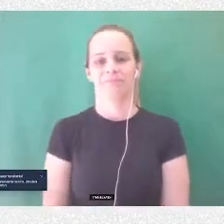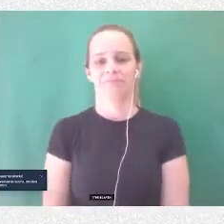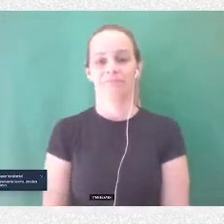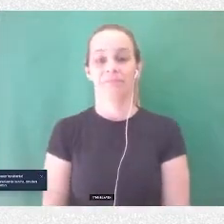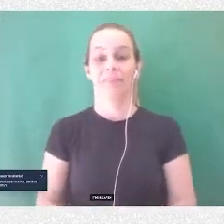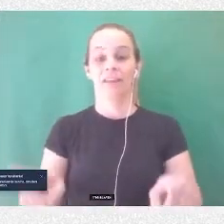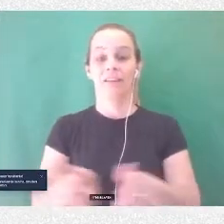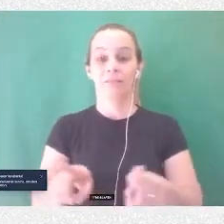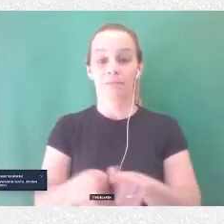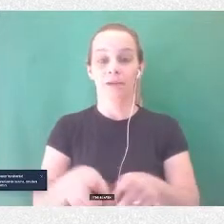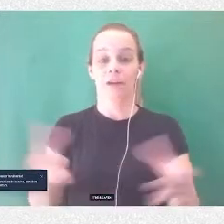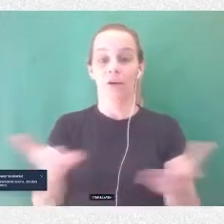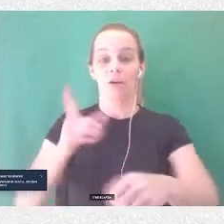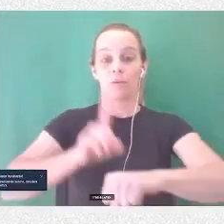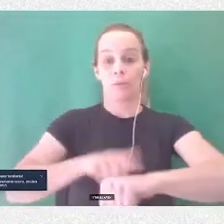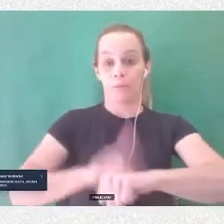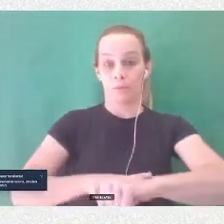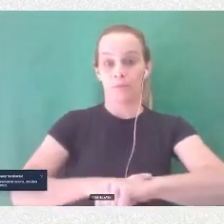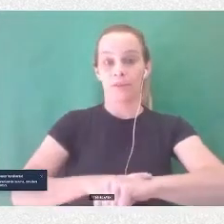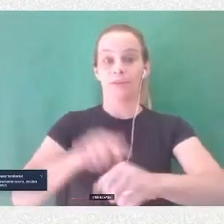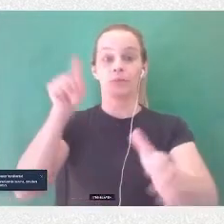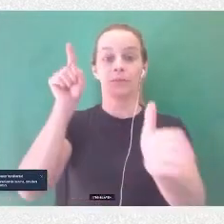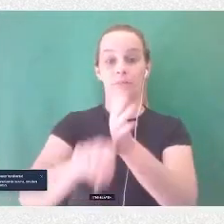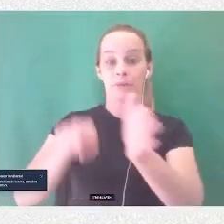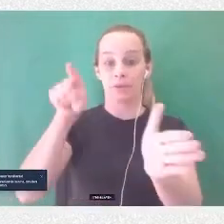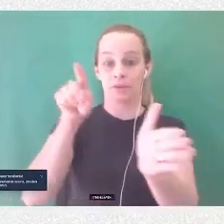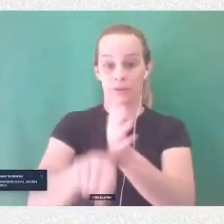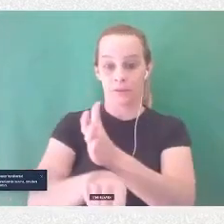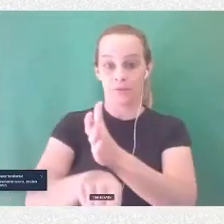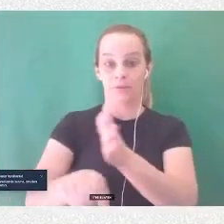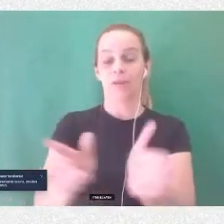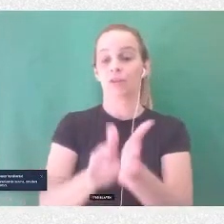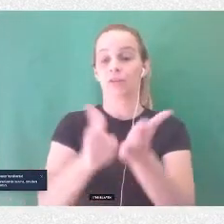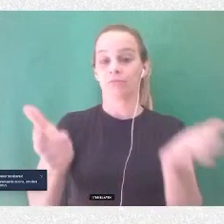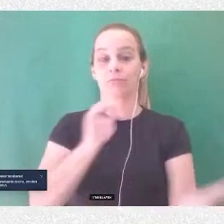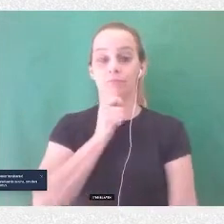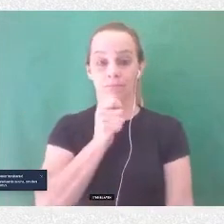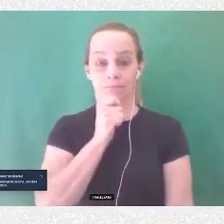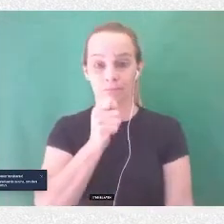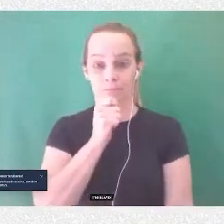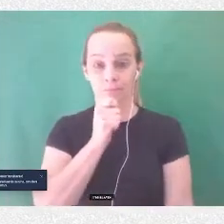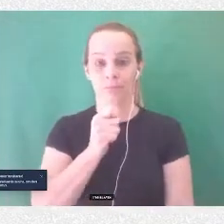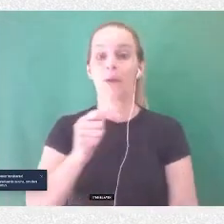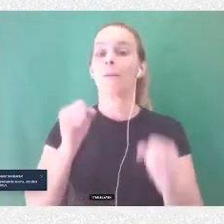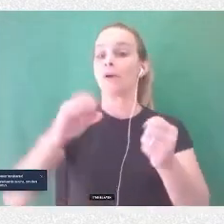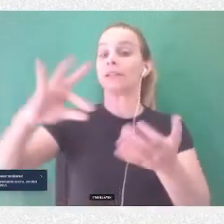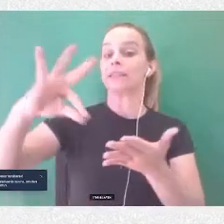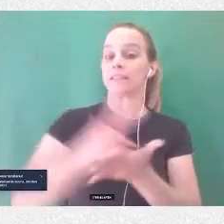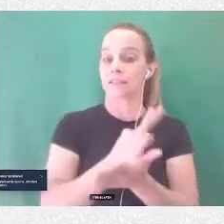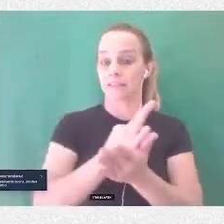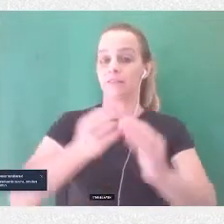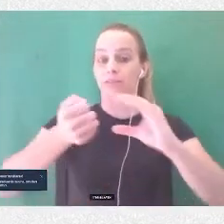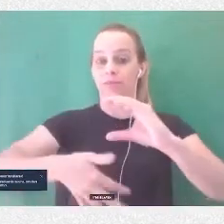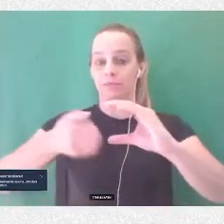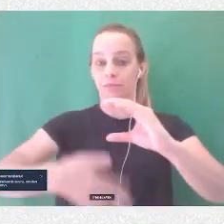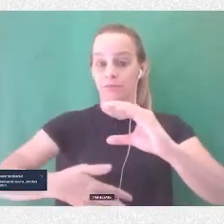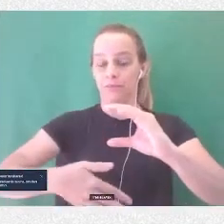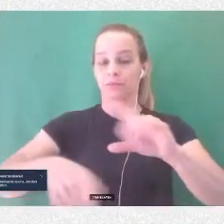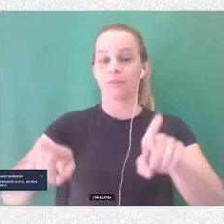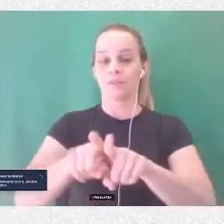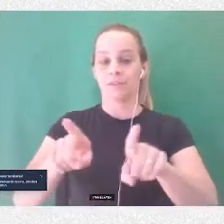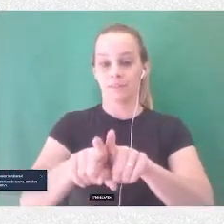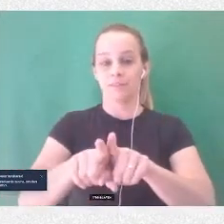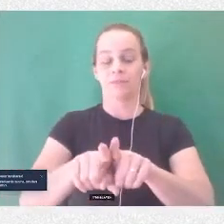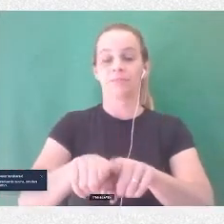Neste momento, passaremos para as perguntas dos jornalistas, lembrando que é possível se inscrever no chat do Google Meet na sala de